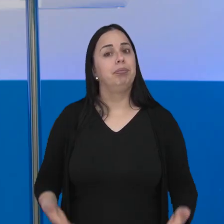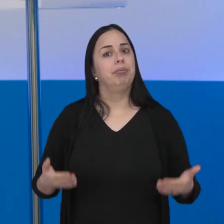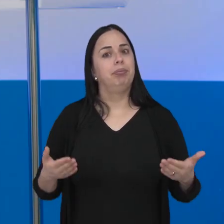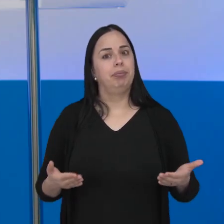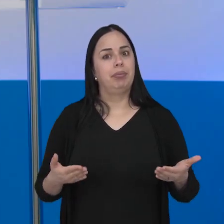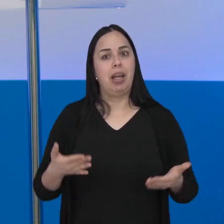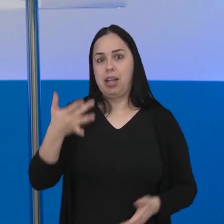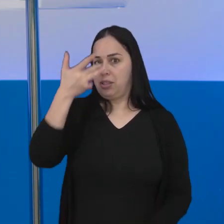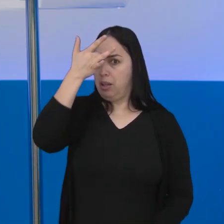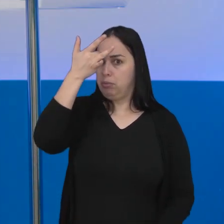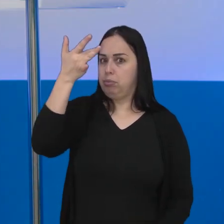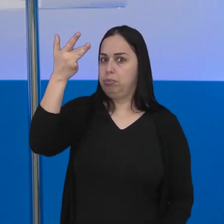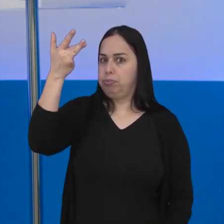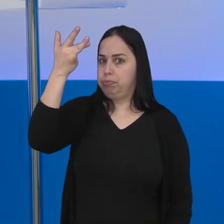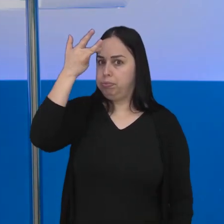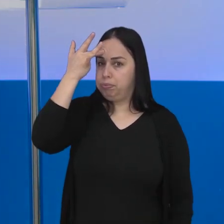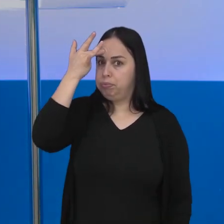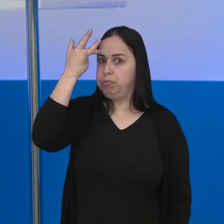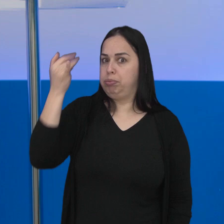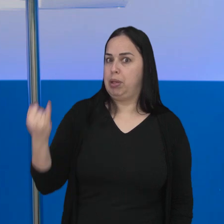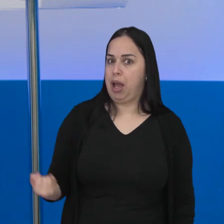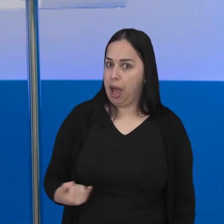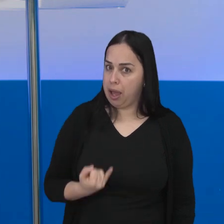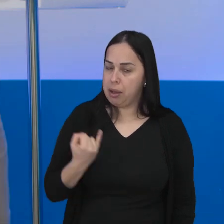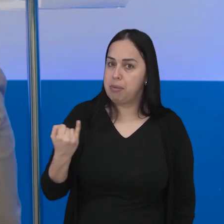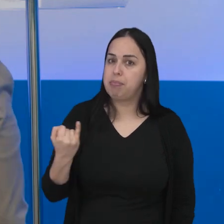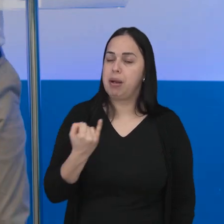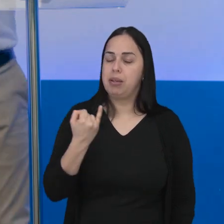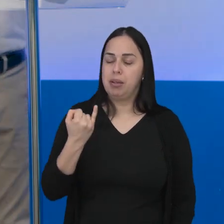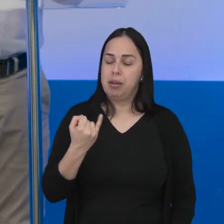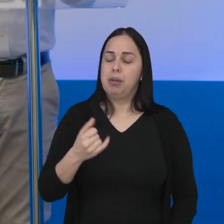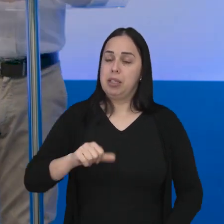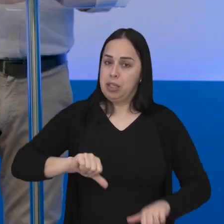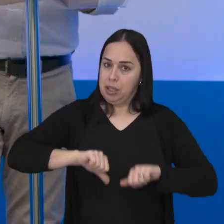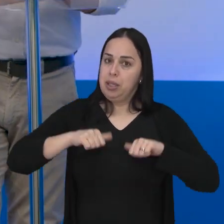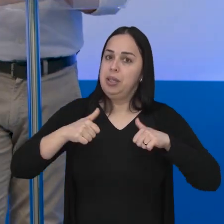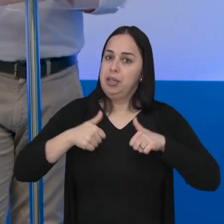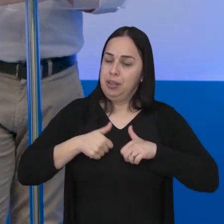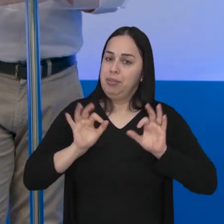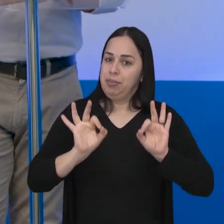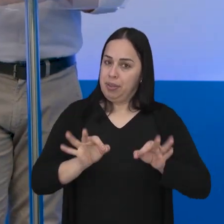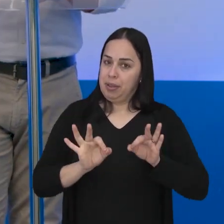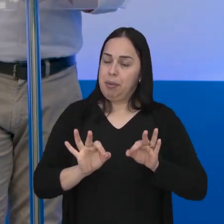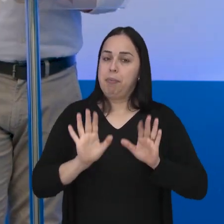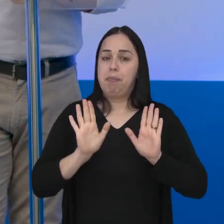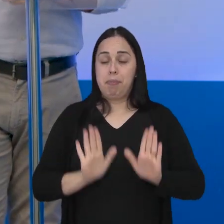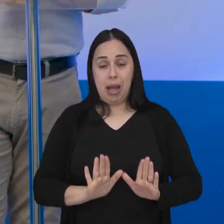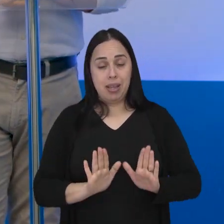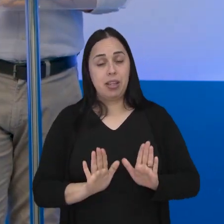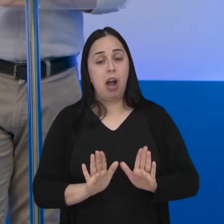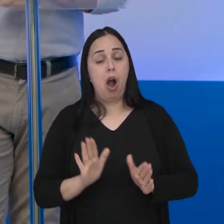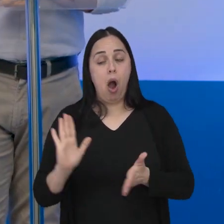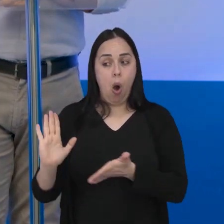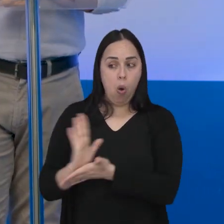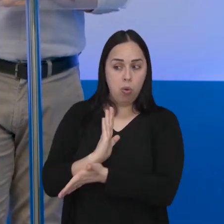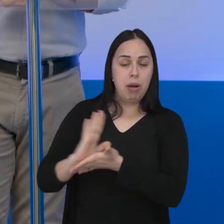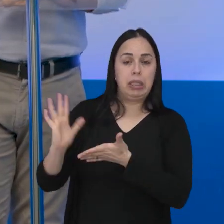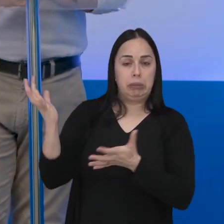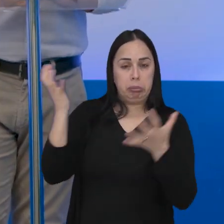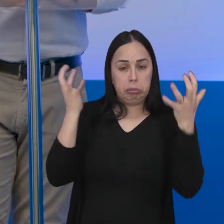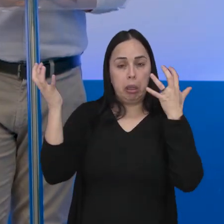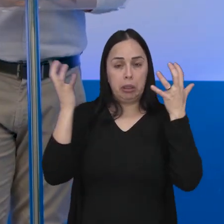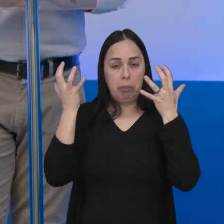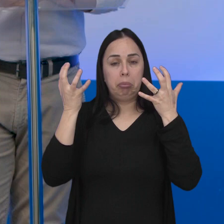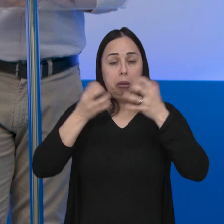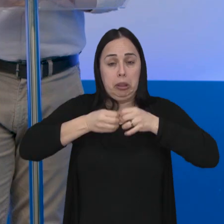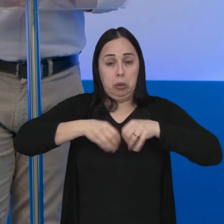E pessoal, a saúde mental tem sido um ponto fundamental na busca pelo bem-estar, não é mesmo? Só que a gente sabe que muitos fatores podem afetar